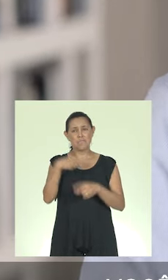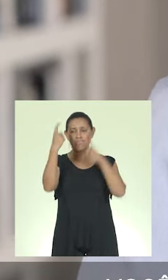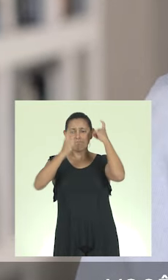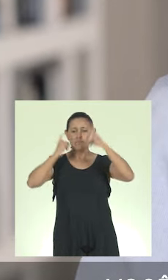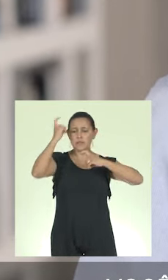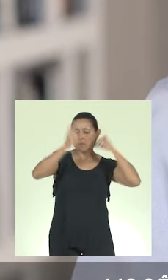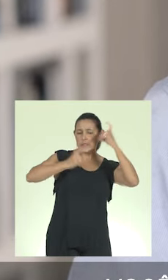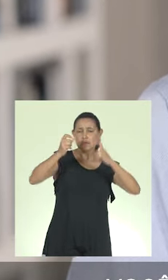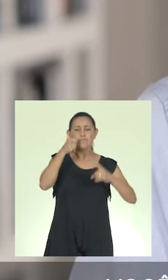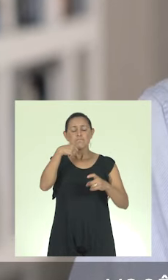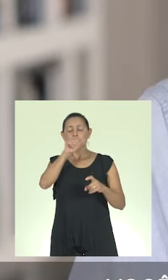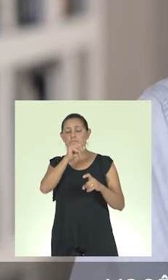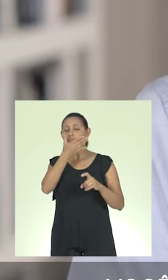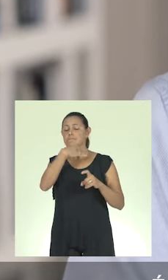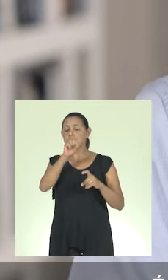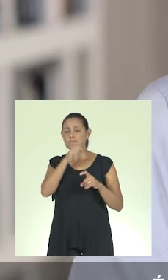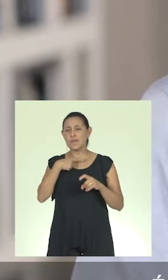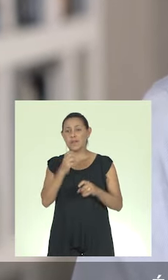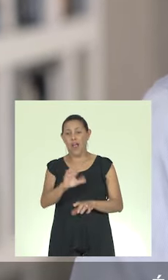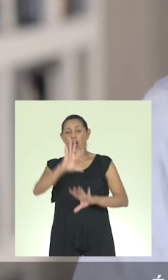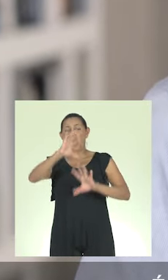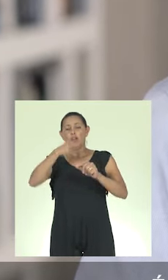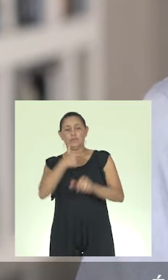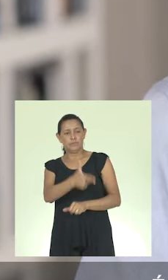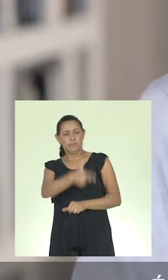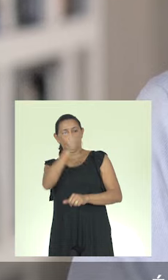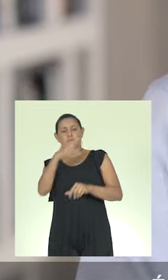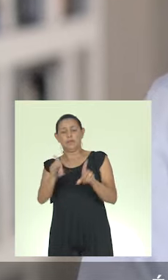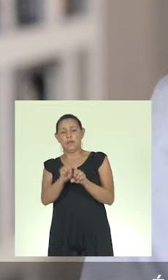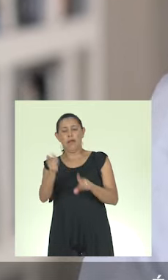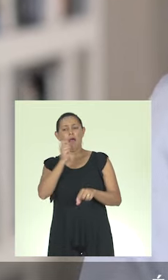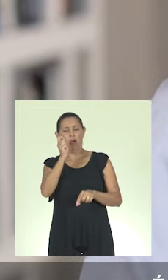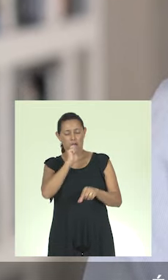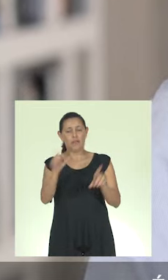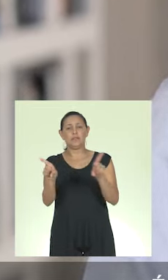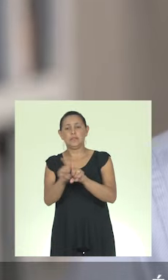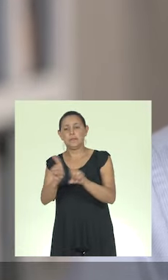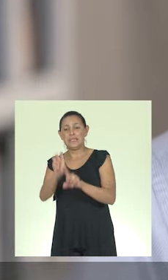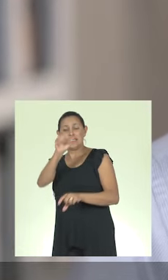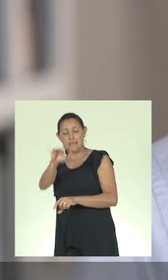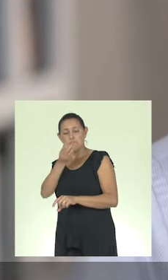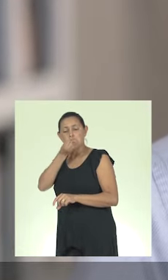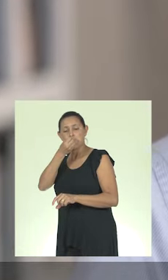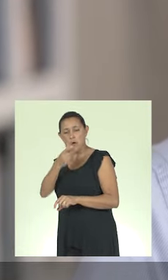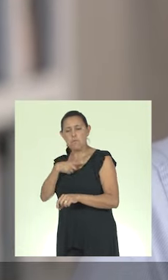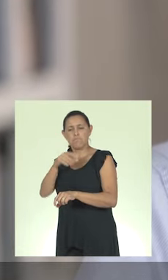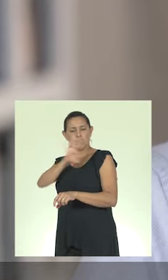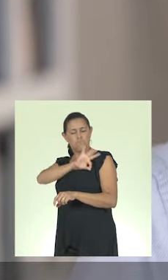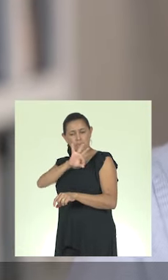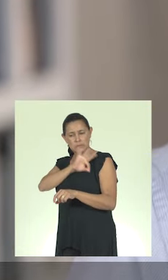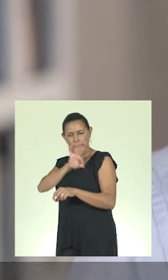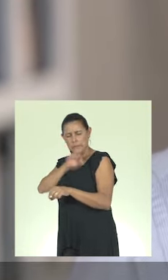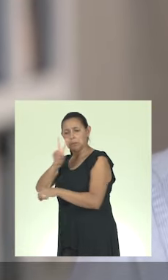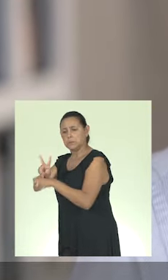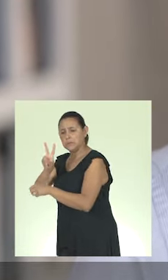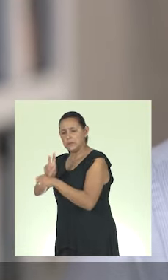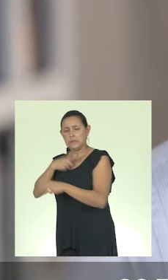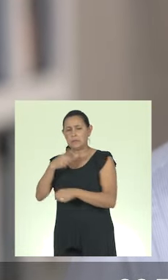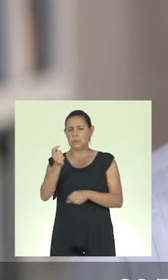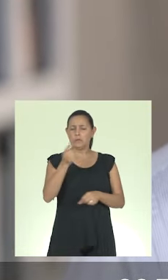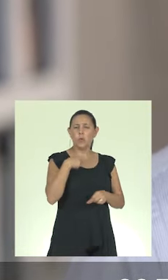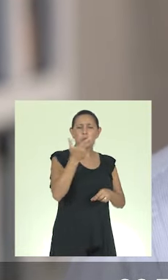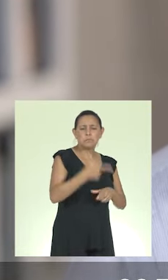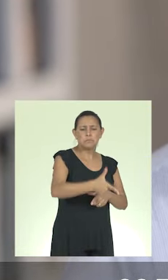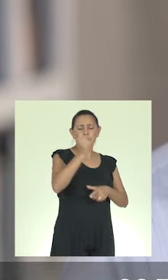das grandes preocupações dos pais é com o risco de assaltos e ameaça das drogas. Se fizermos um bom policiamento nas ruas,